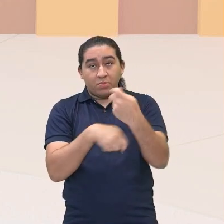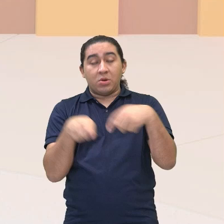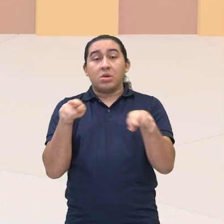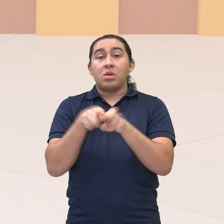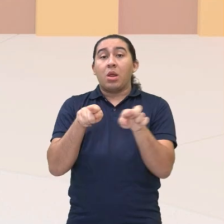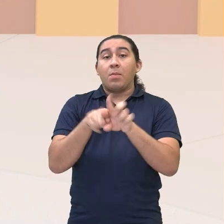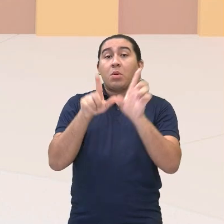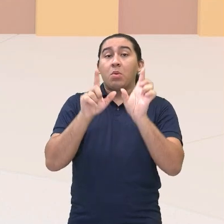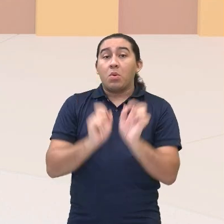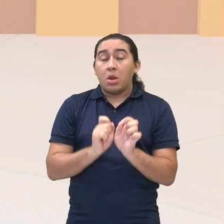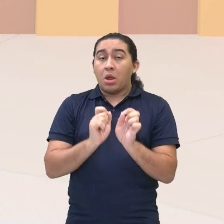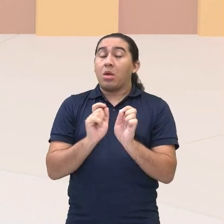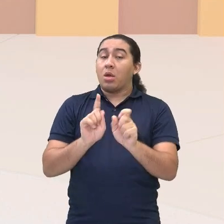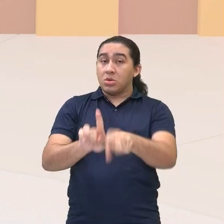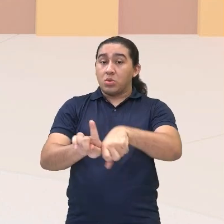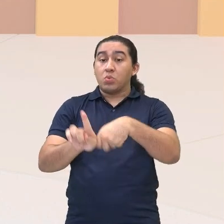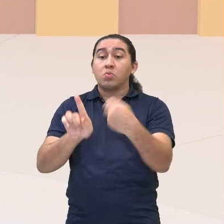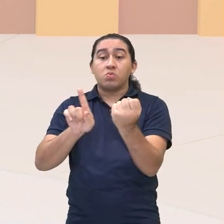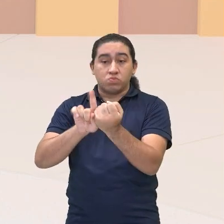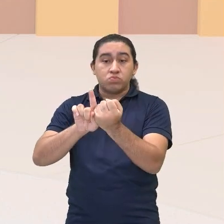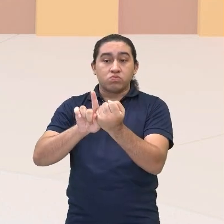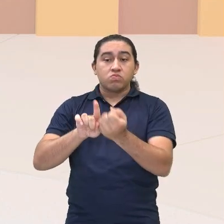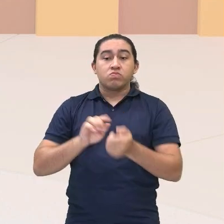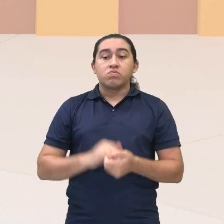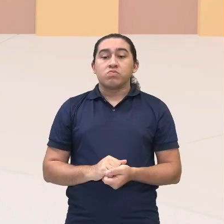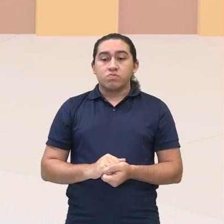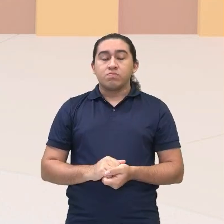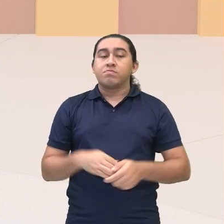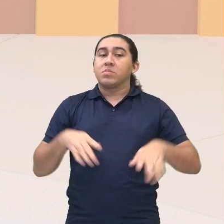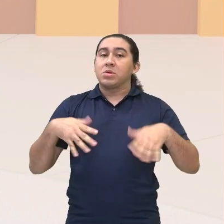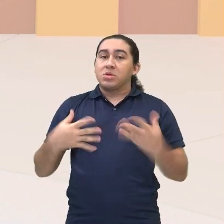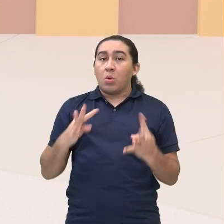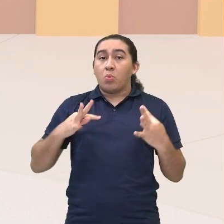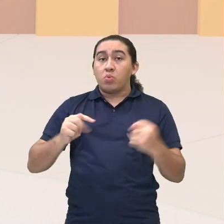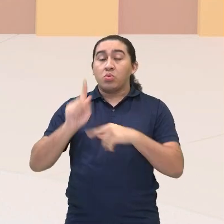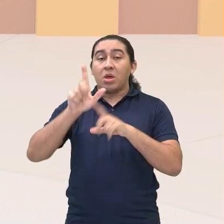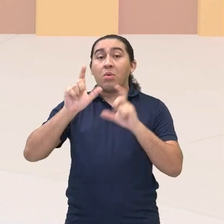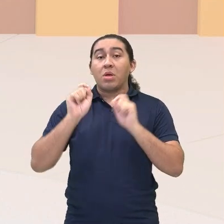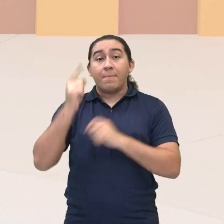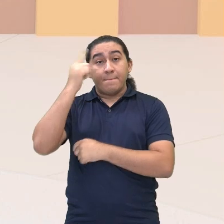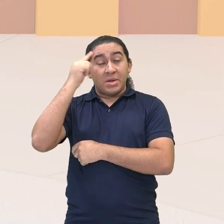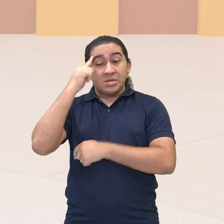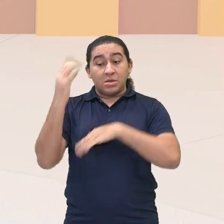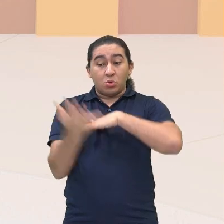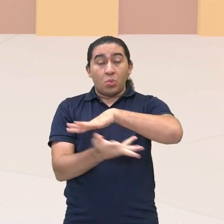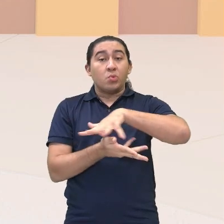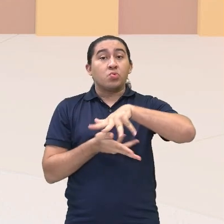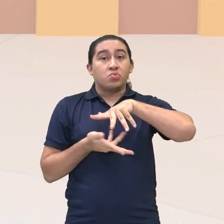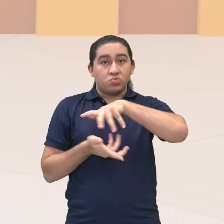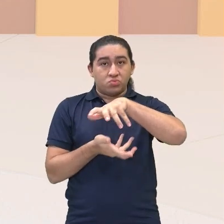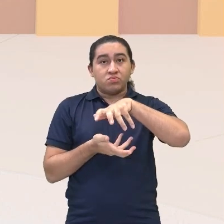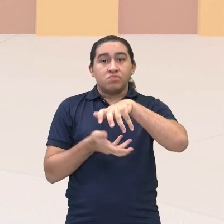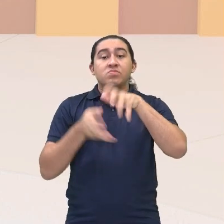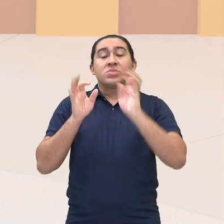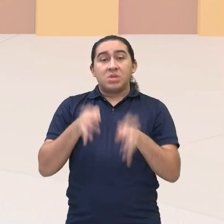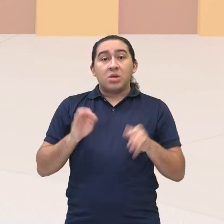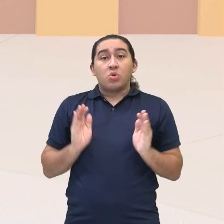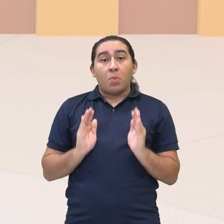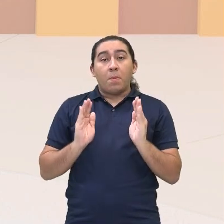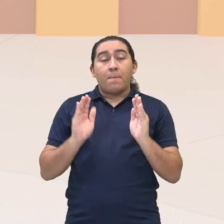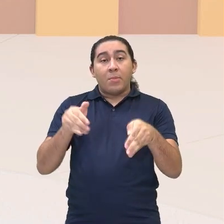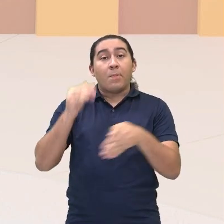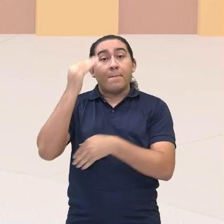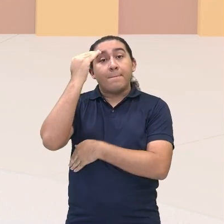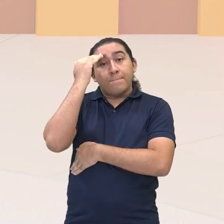a parte da sociedade. Agora, tudo isso em uma escala global, gente, tá? Dando forma ao quê? A